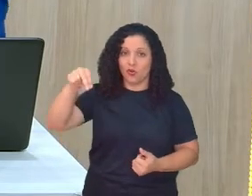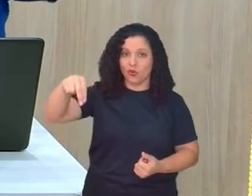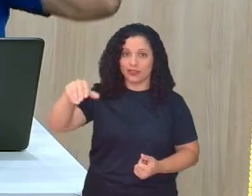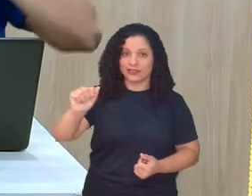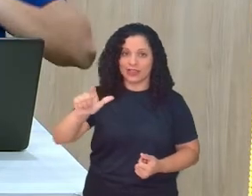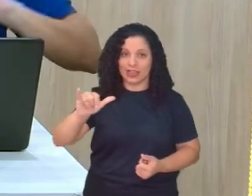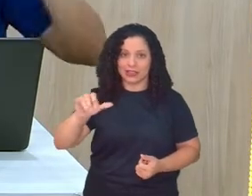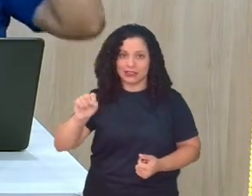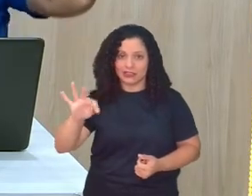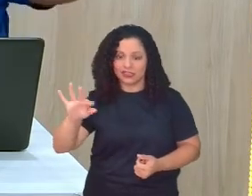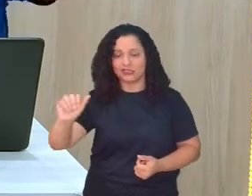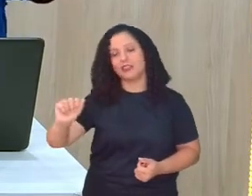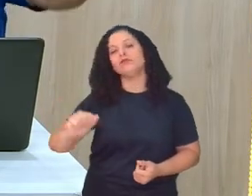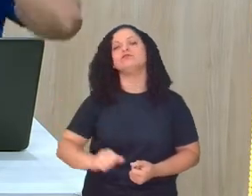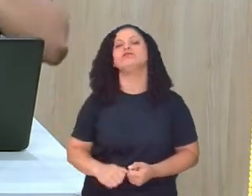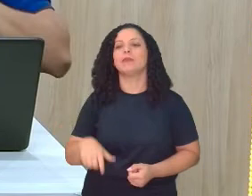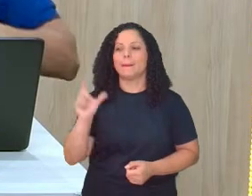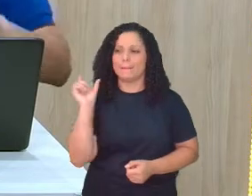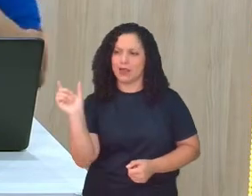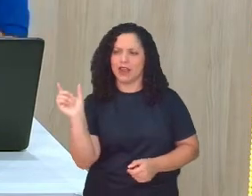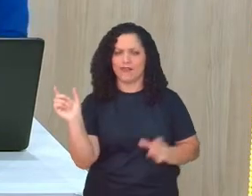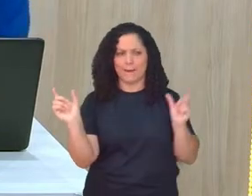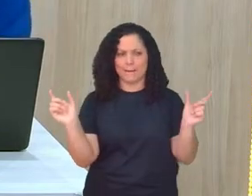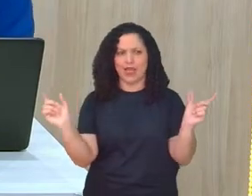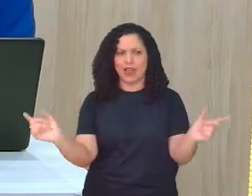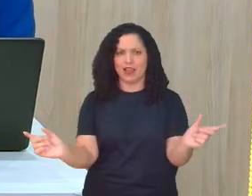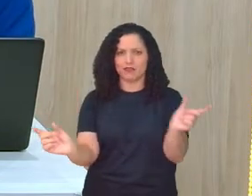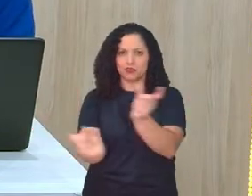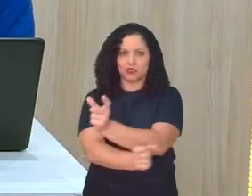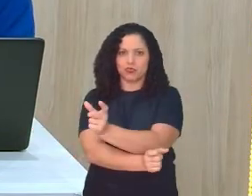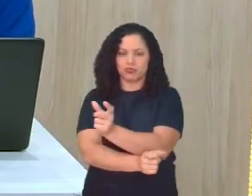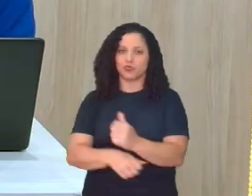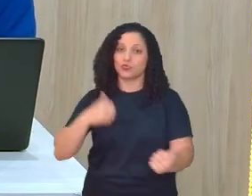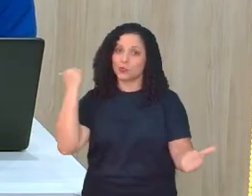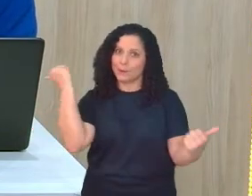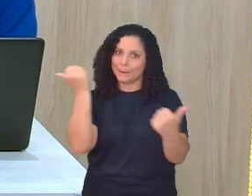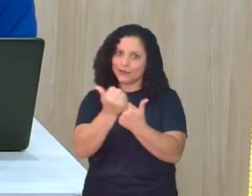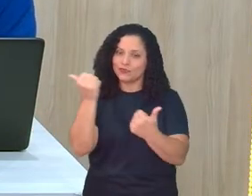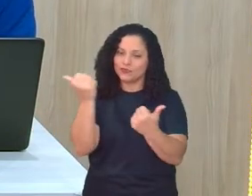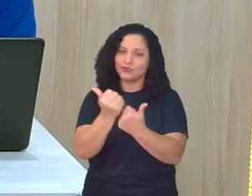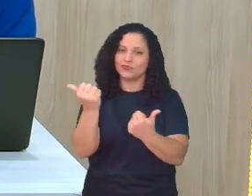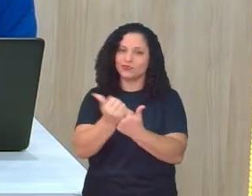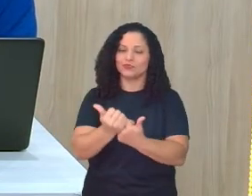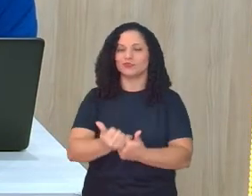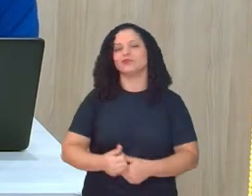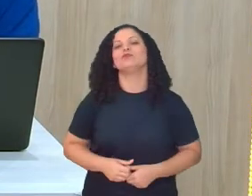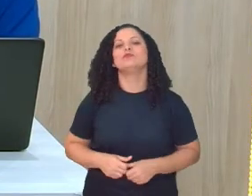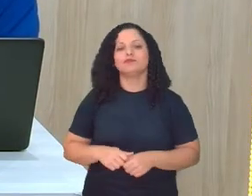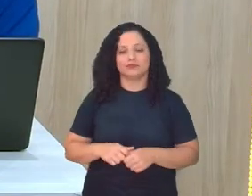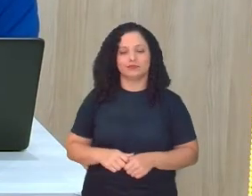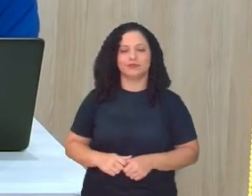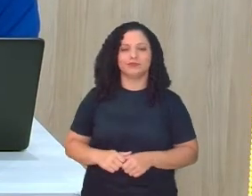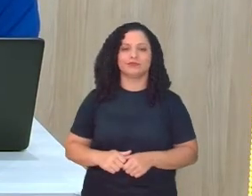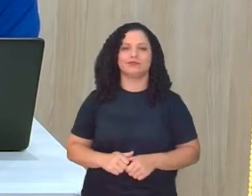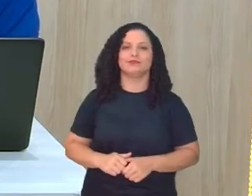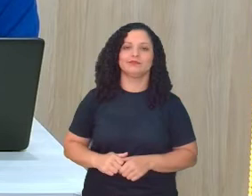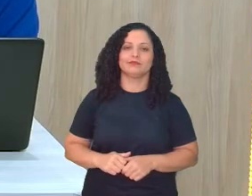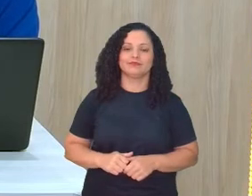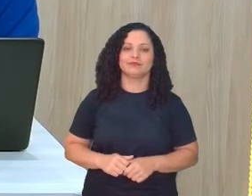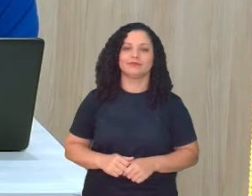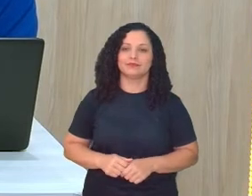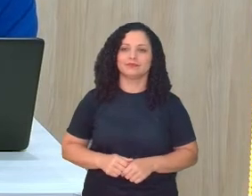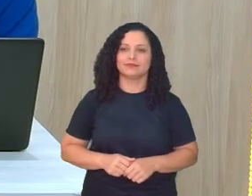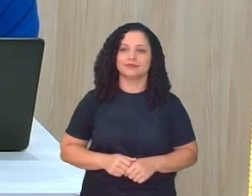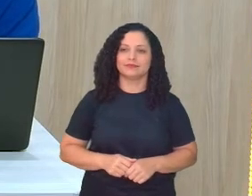a palavra categoria, ela é um referente, não é? Que da palavra jornalista. É